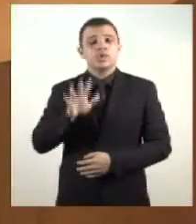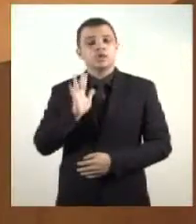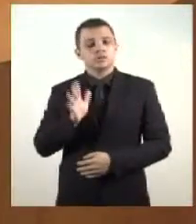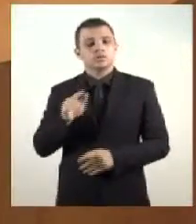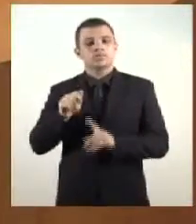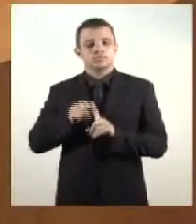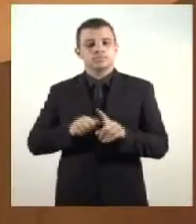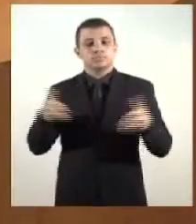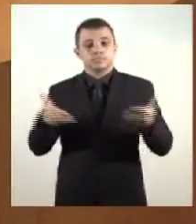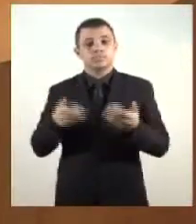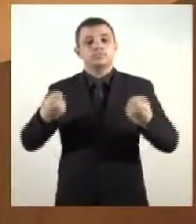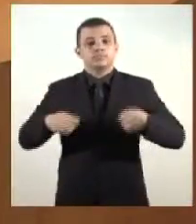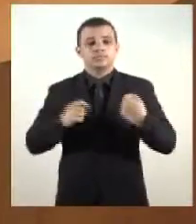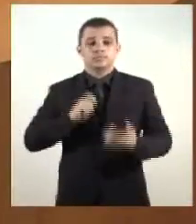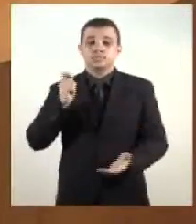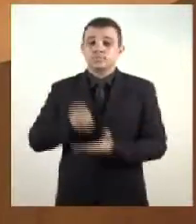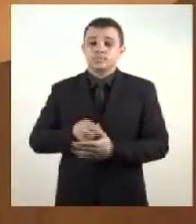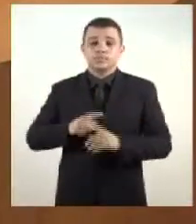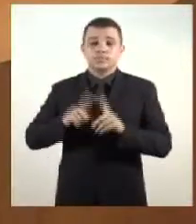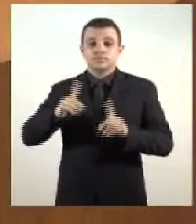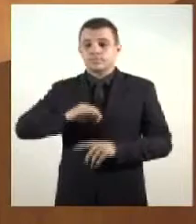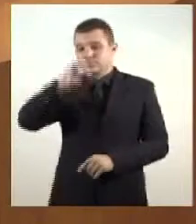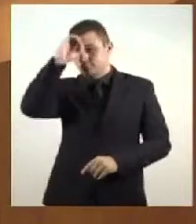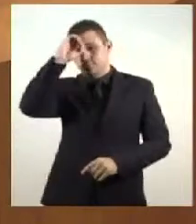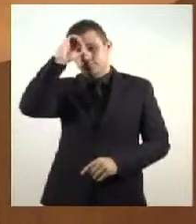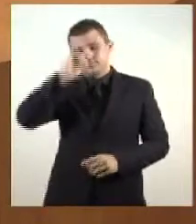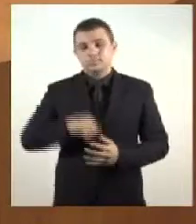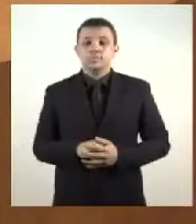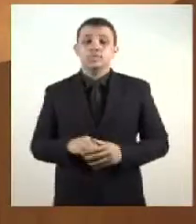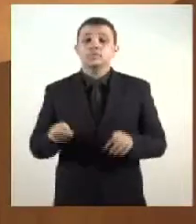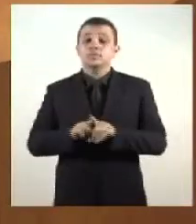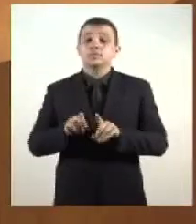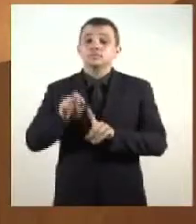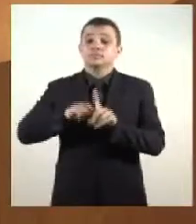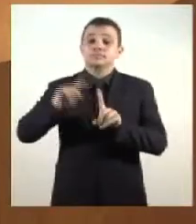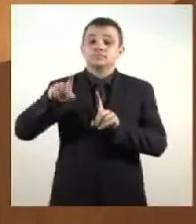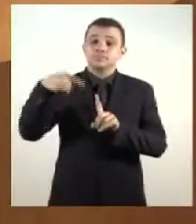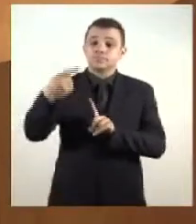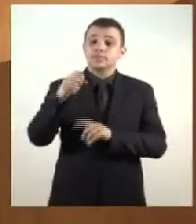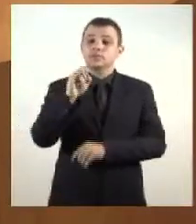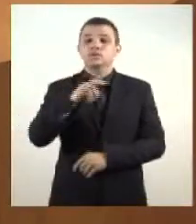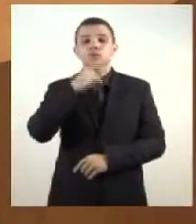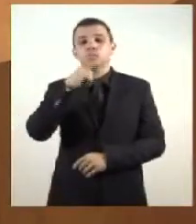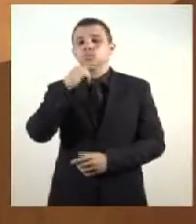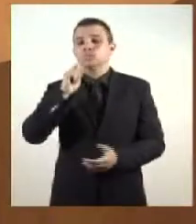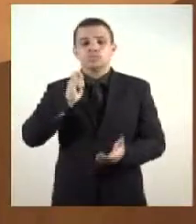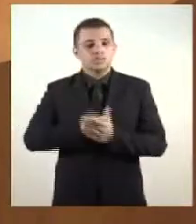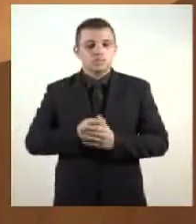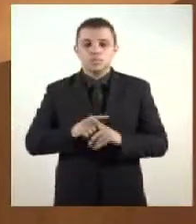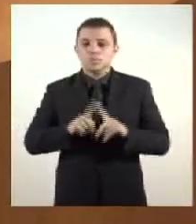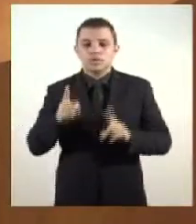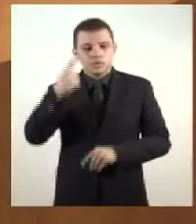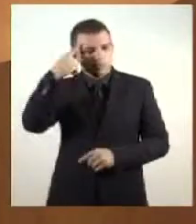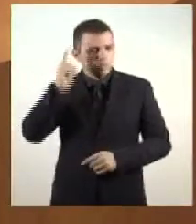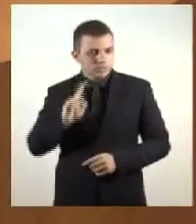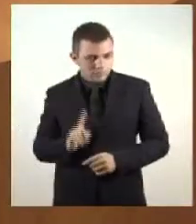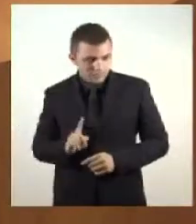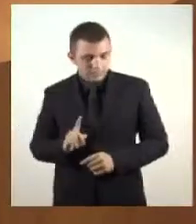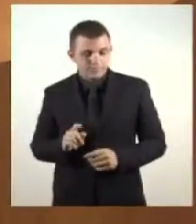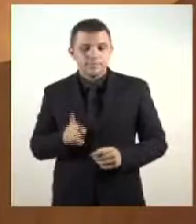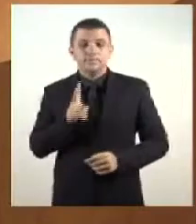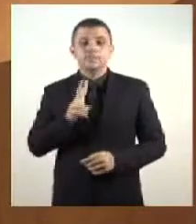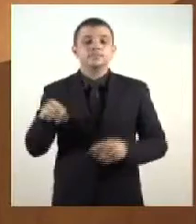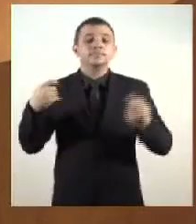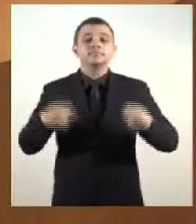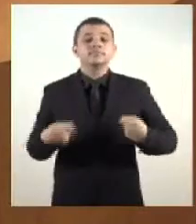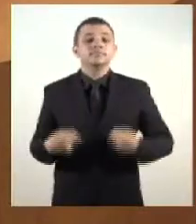vão ter que pagar sem saber, e no outro mês, se não conseguir pagar esse mês, porque sequer sabiam, já vão ter,